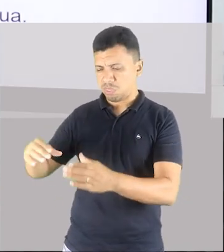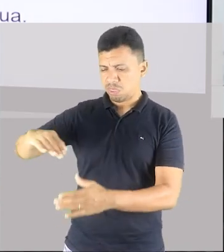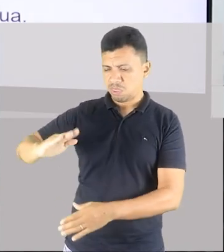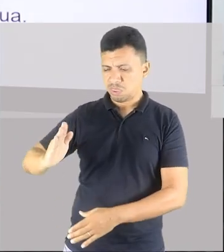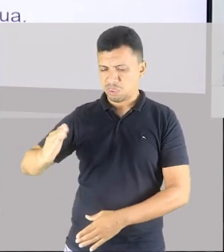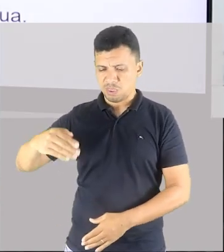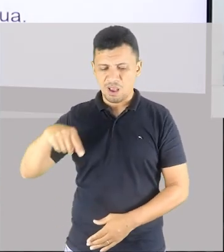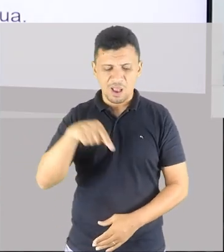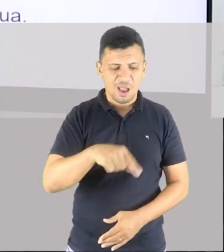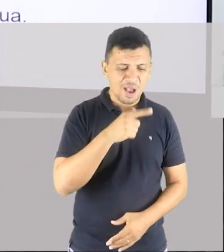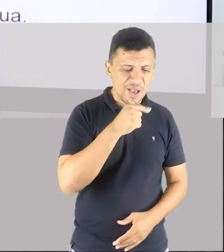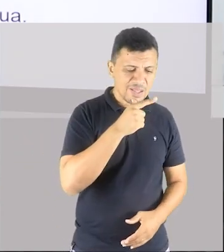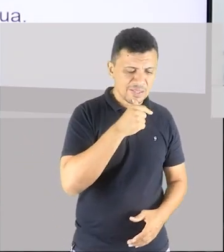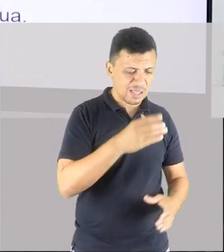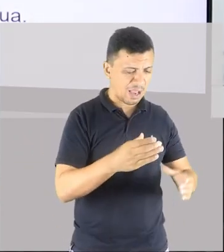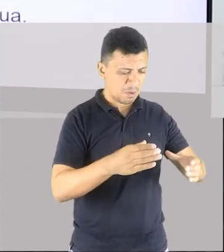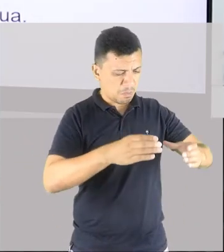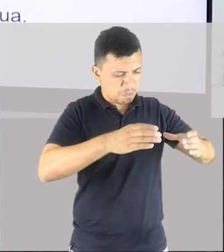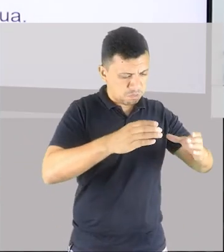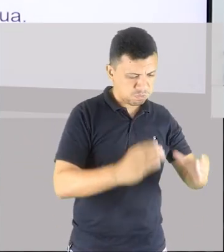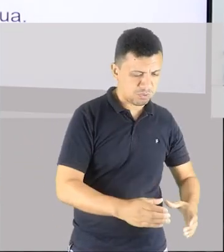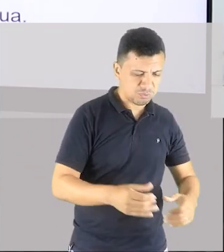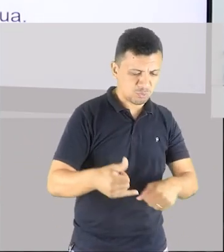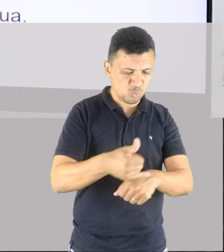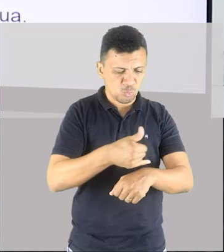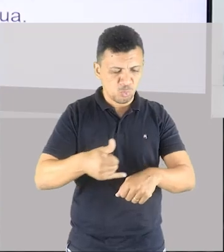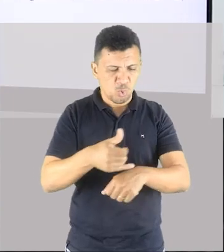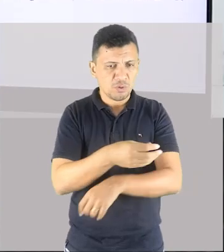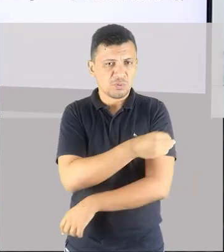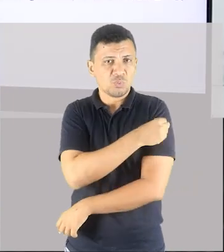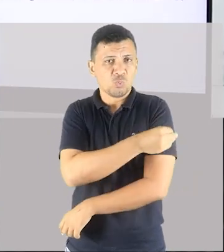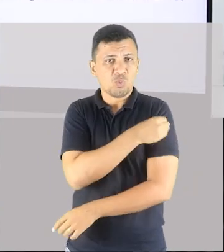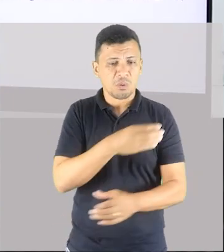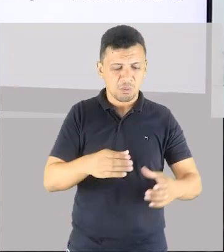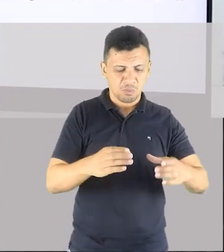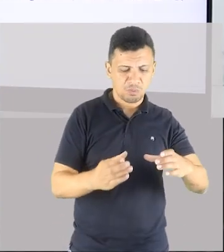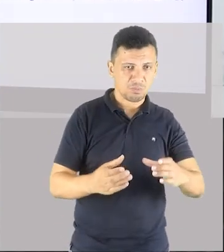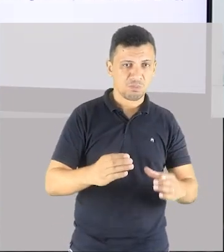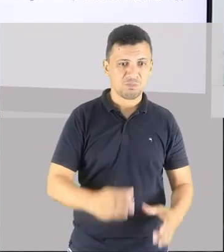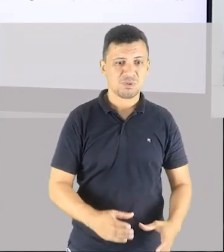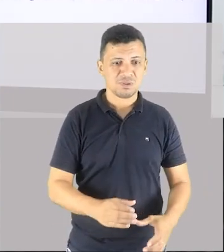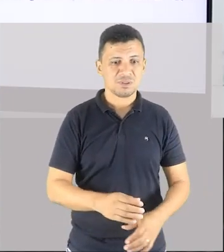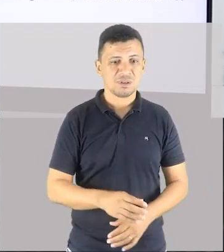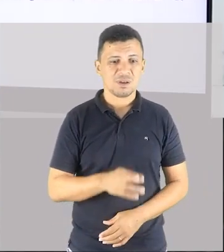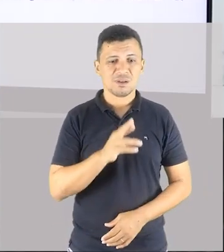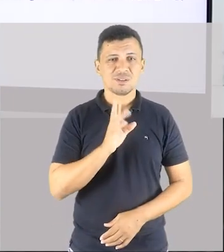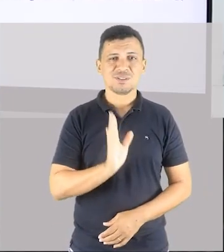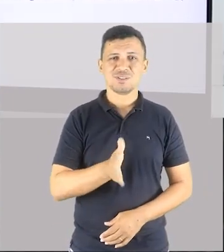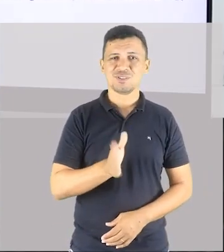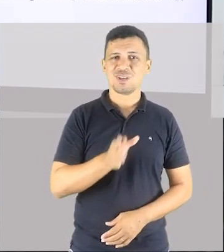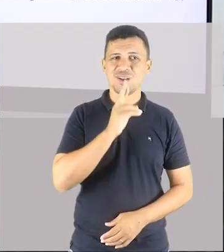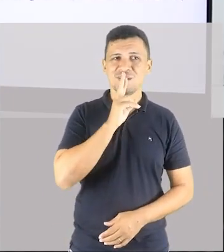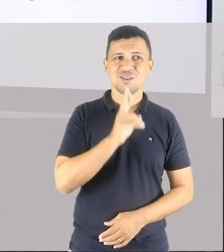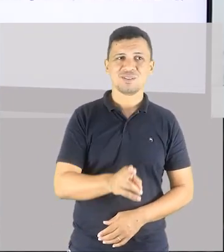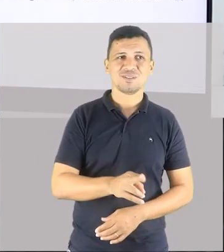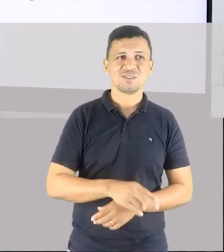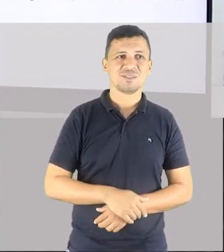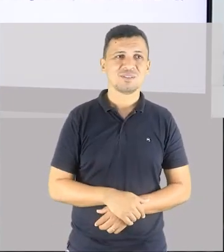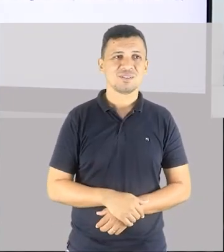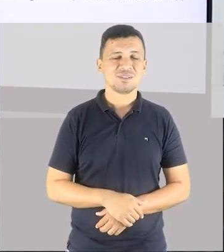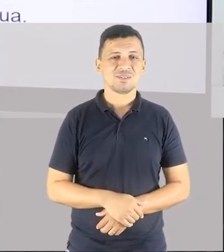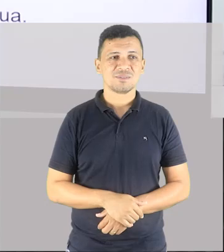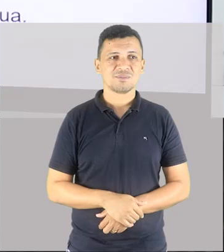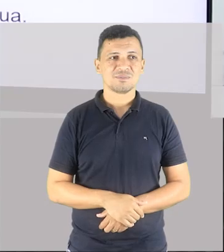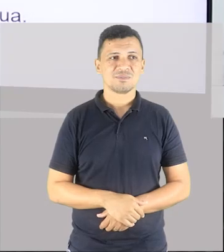flutua na água, no álcool e nem no óleo. Então vamos lá. Opa, já dei aqui a bola para vocês. O